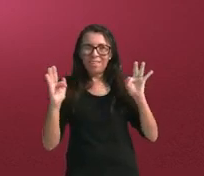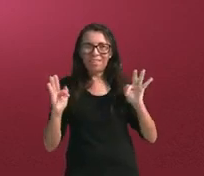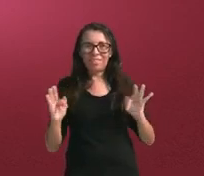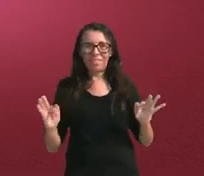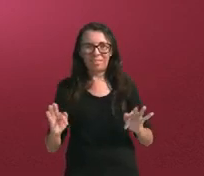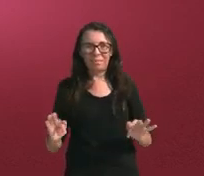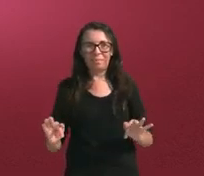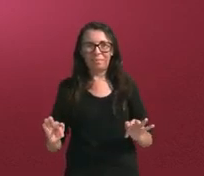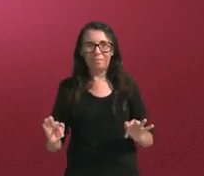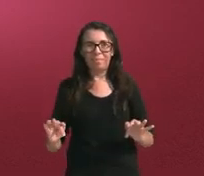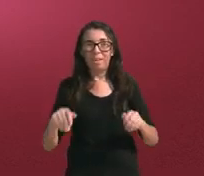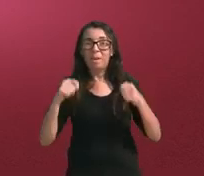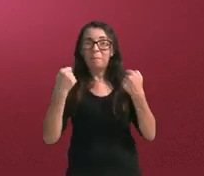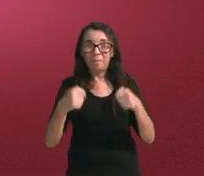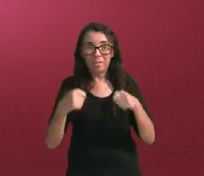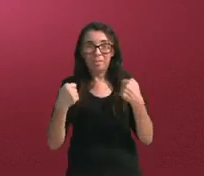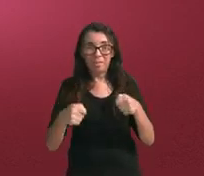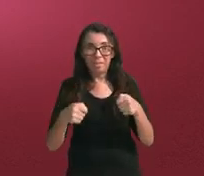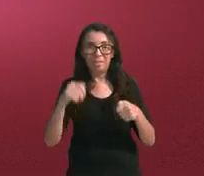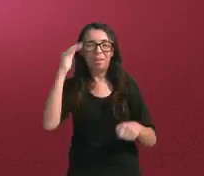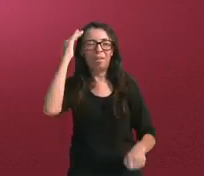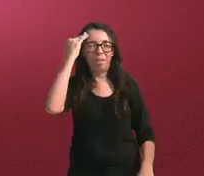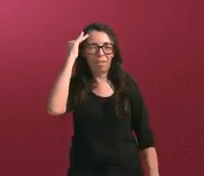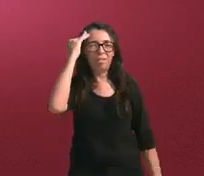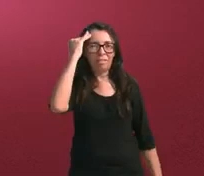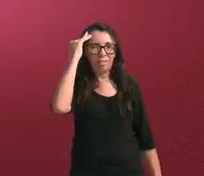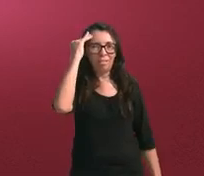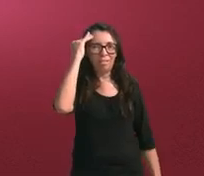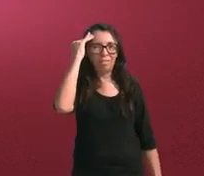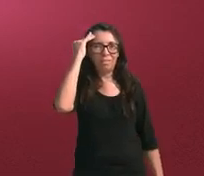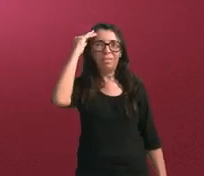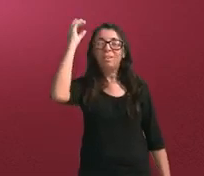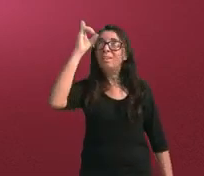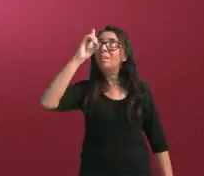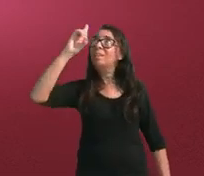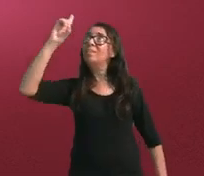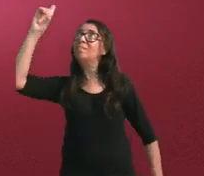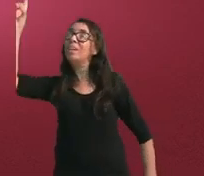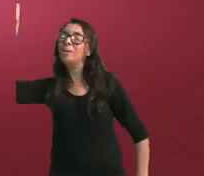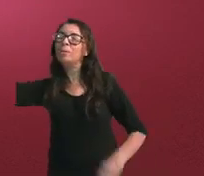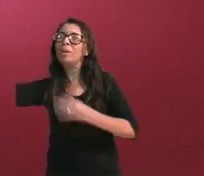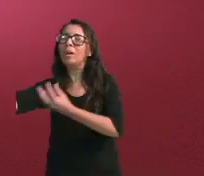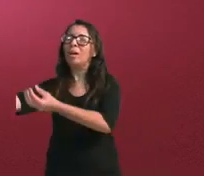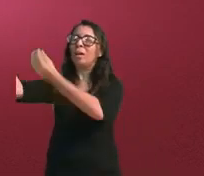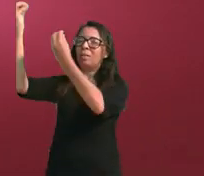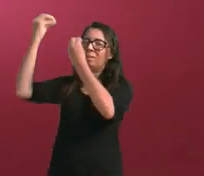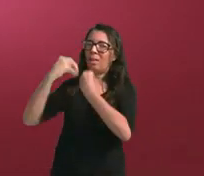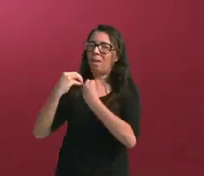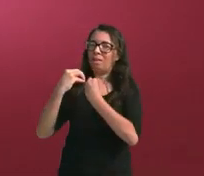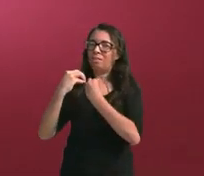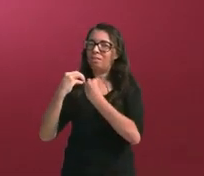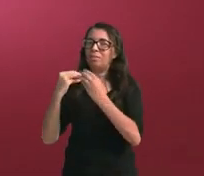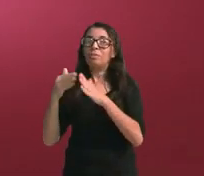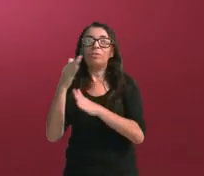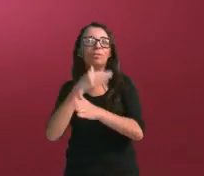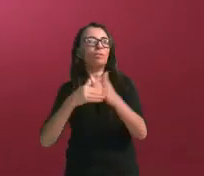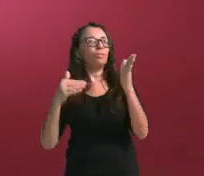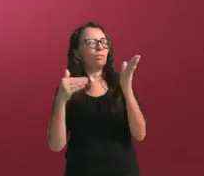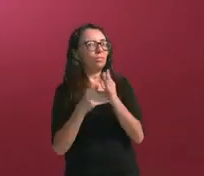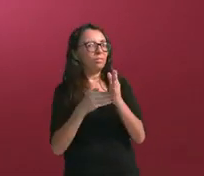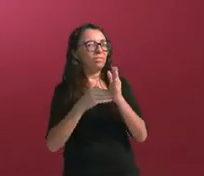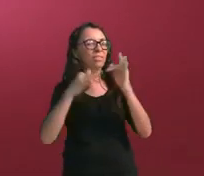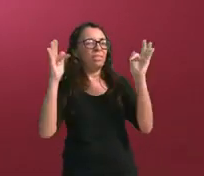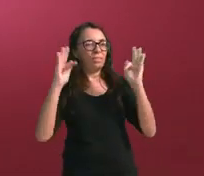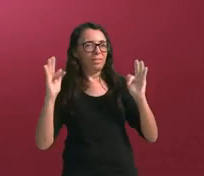chegamos ao fim de mais uma lição. Quero agradecer imensamente a disposição dos amados irmãos